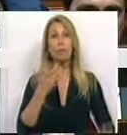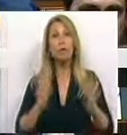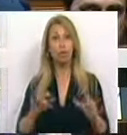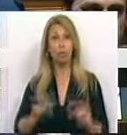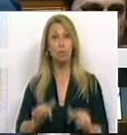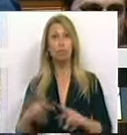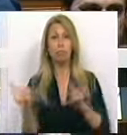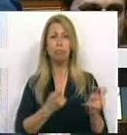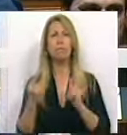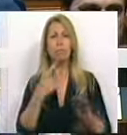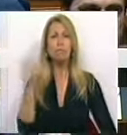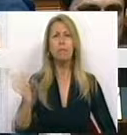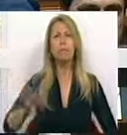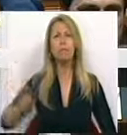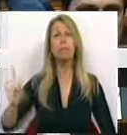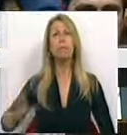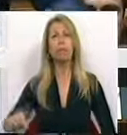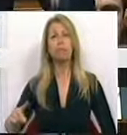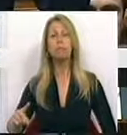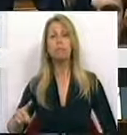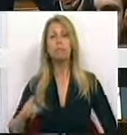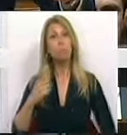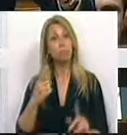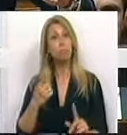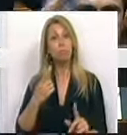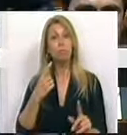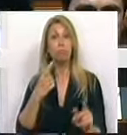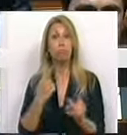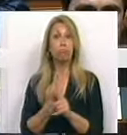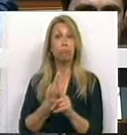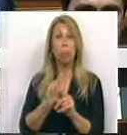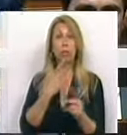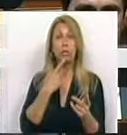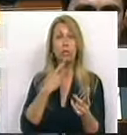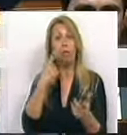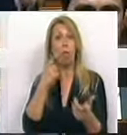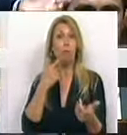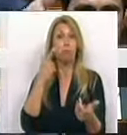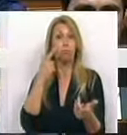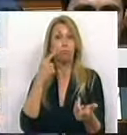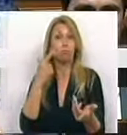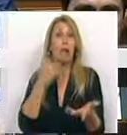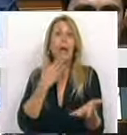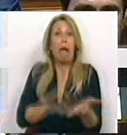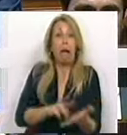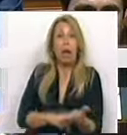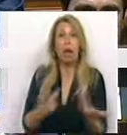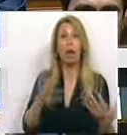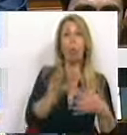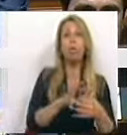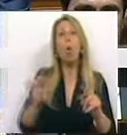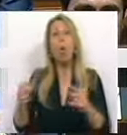debatido em muitas ocasiões o realismo de uns e o pretenso irrealismo de outros,